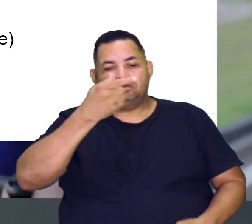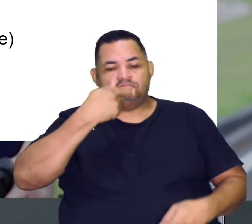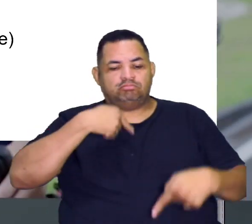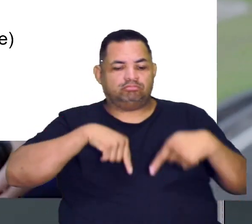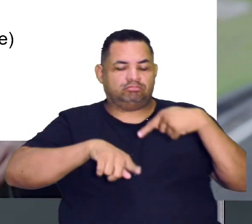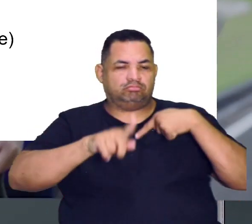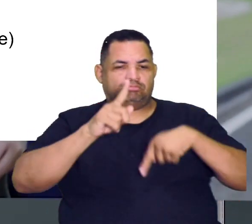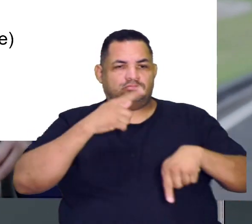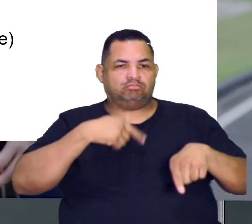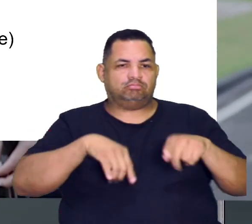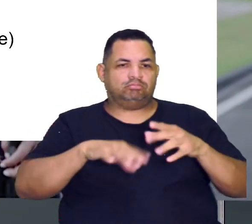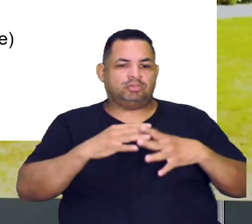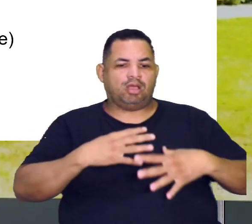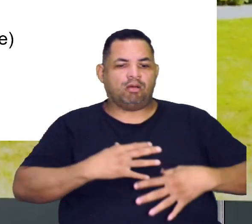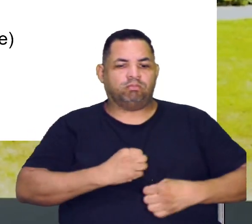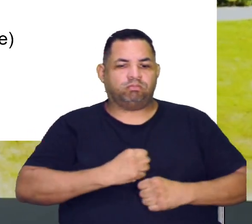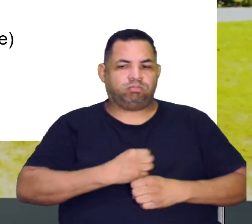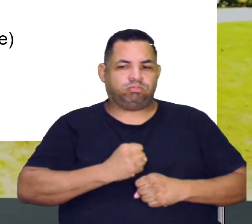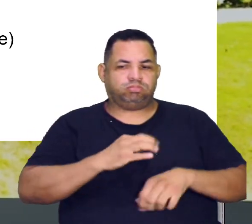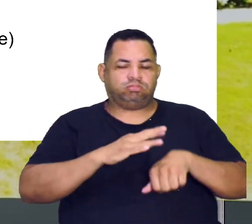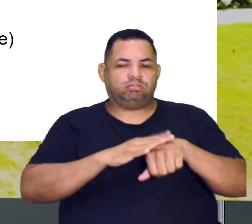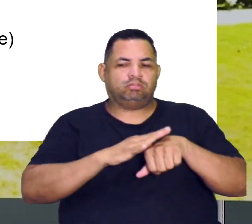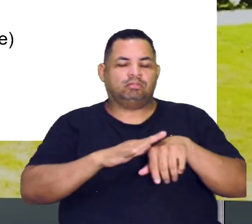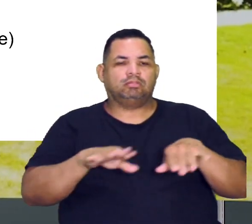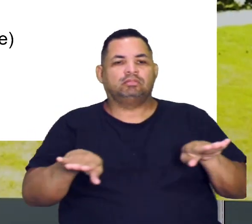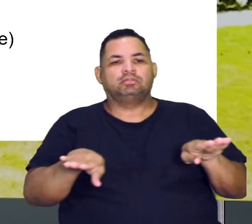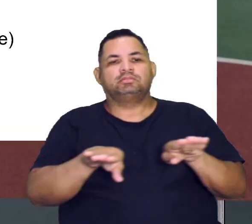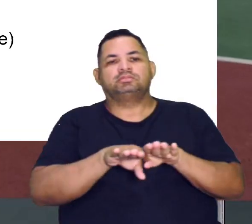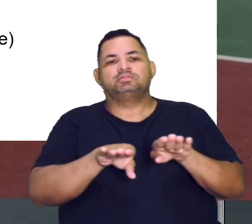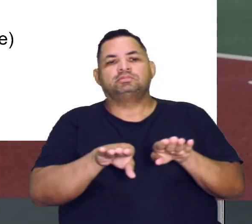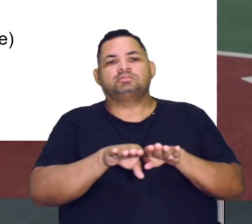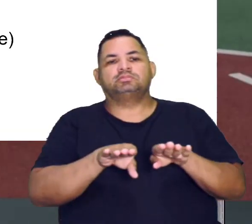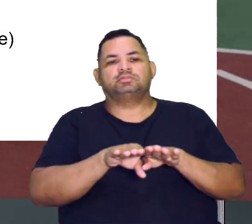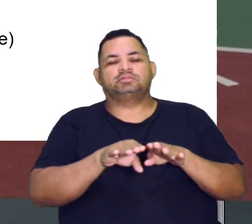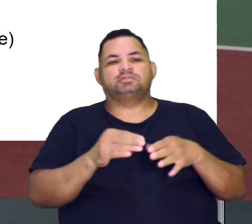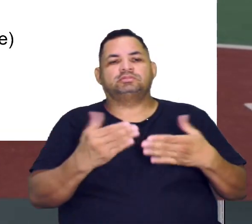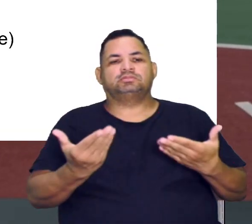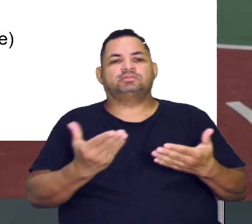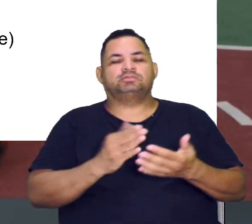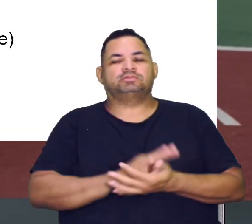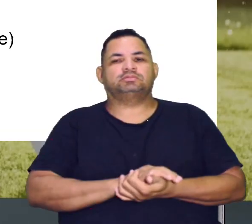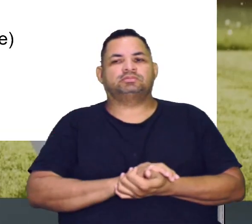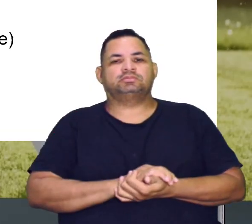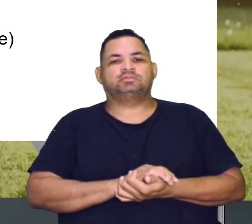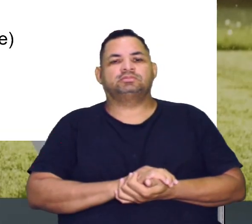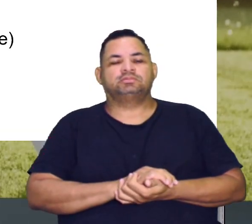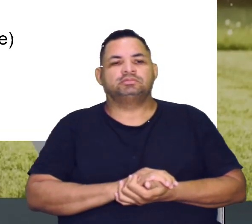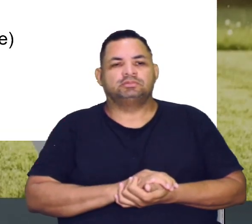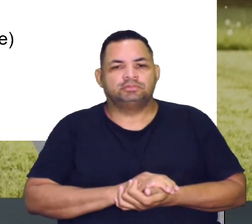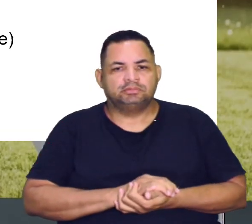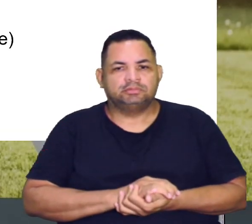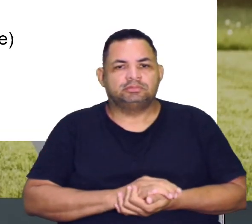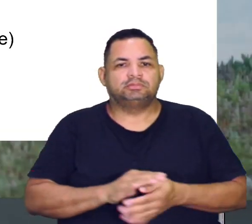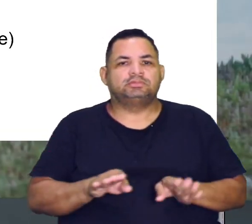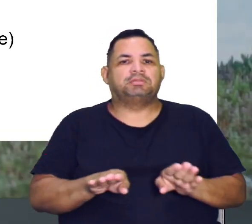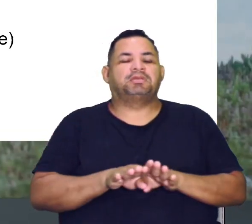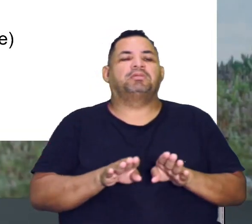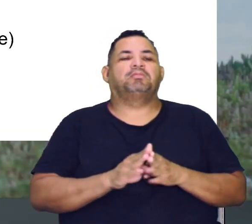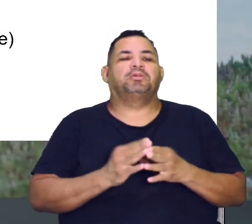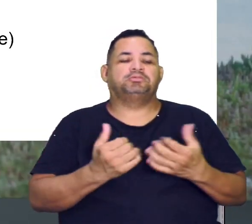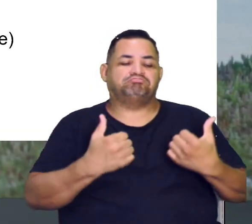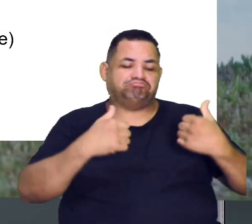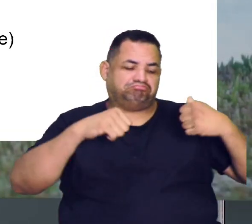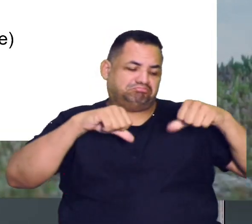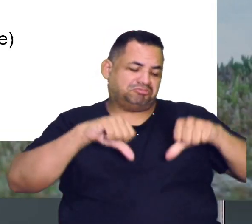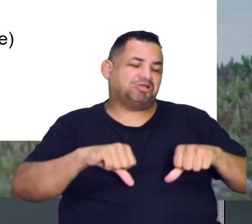metabólicas, doenças digestivas. Se já tem uma existência, uma pré-existência, isso pode piorar o